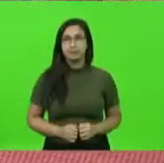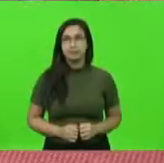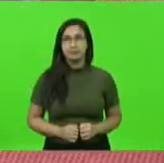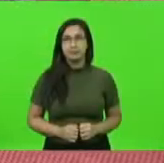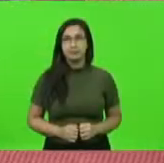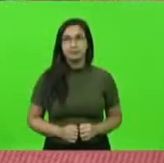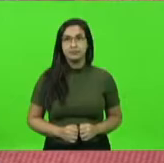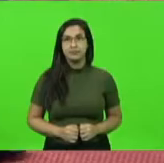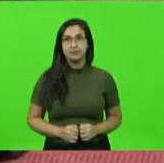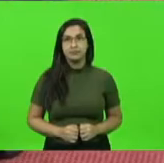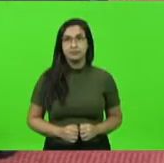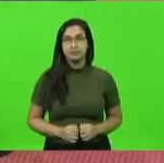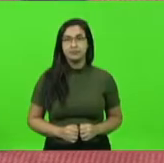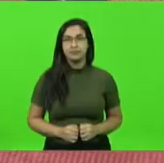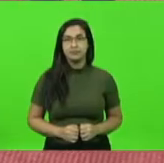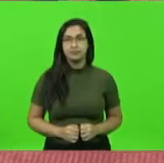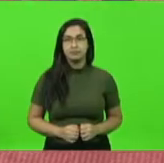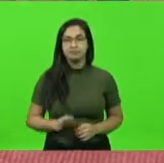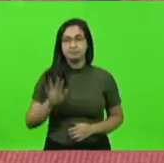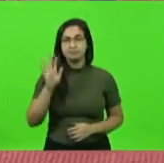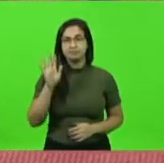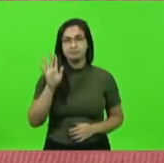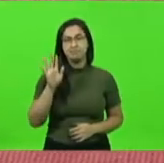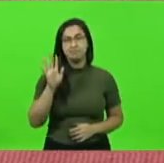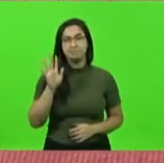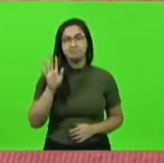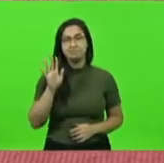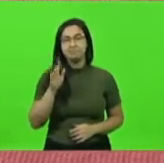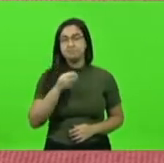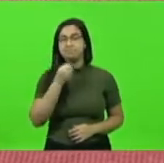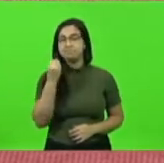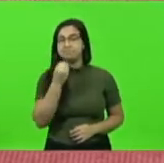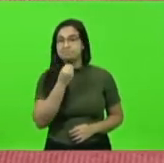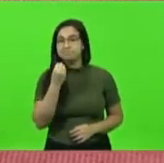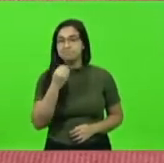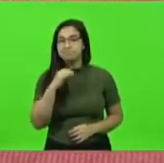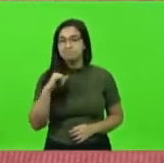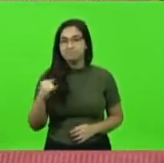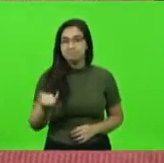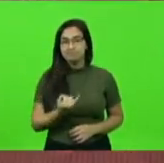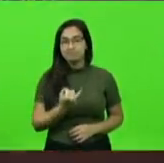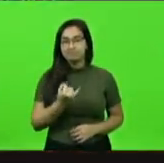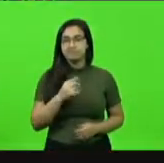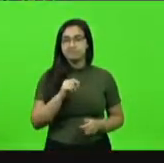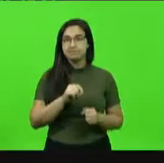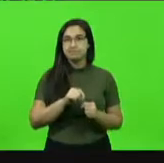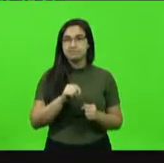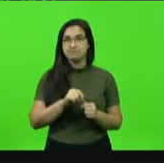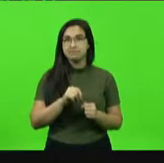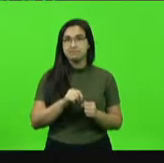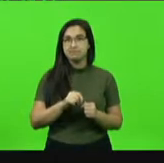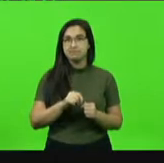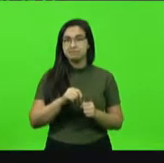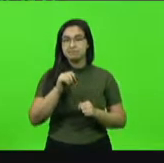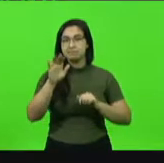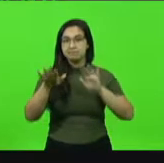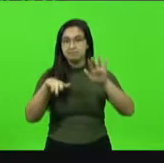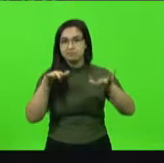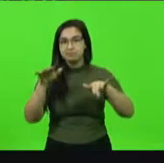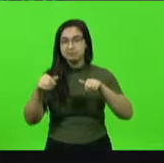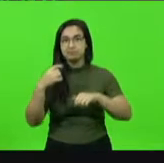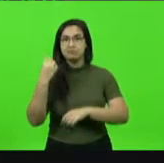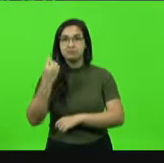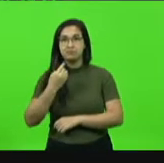Sim, deputado Zé Milton. Questão de ordem aqui para aproveitar e fazer um chamamento aí aos colegas deputados